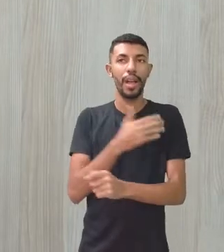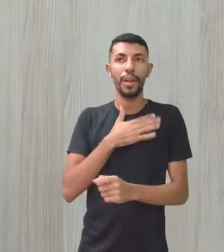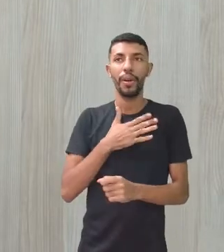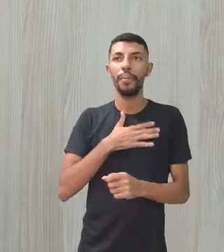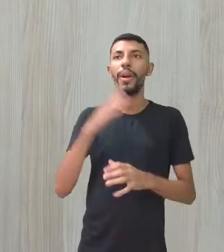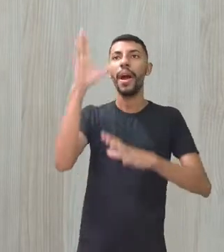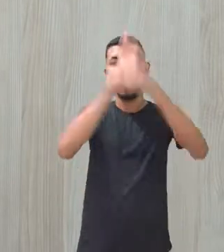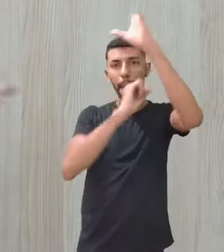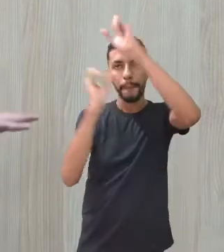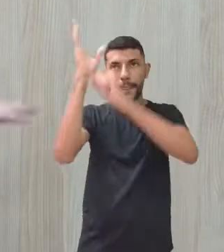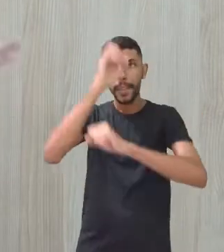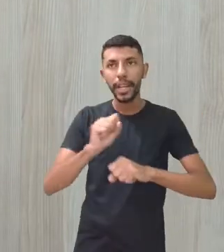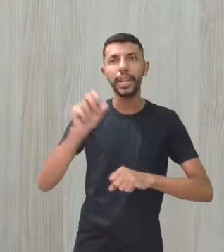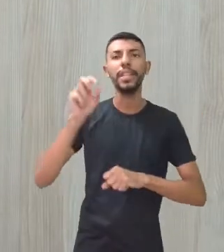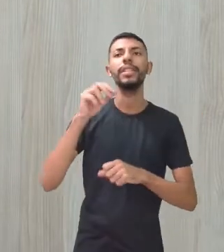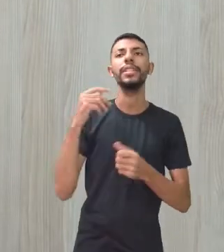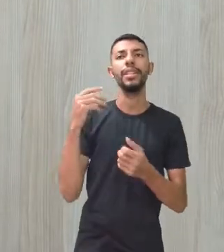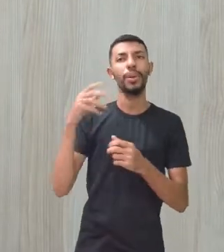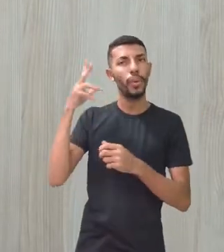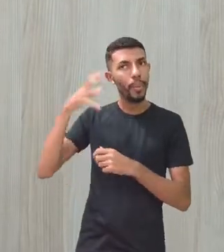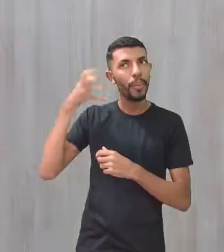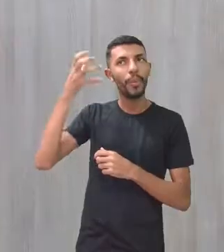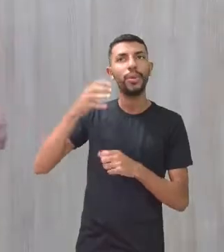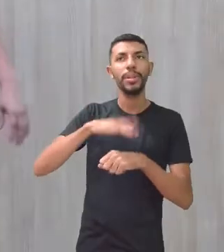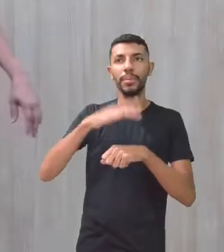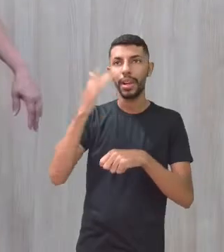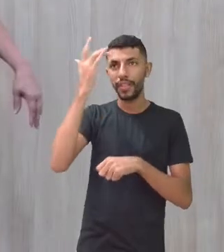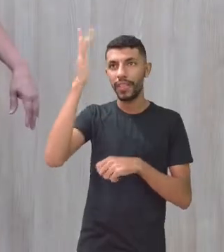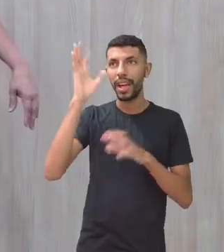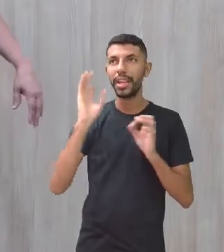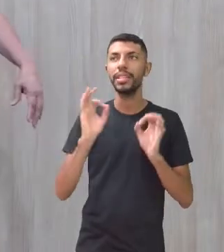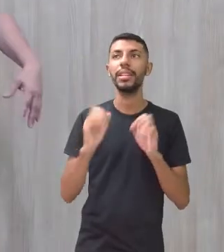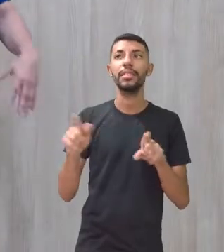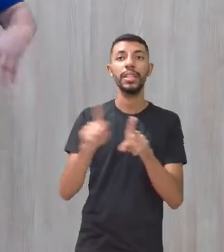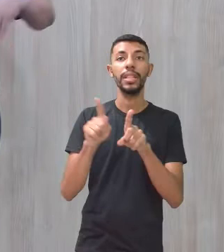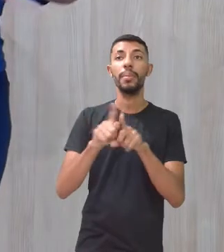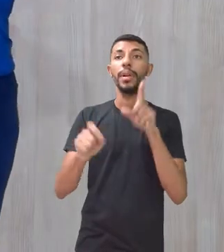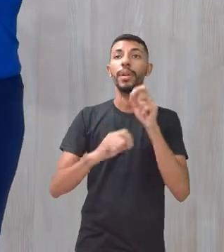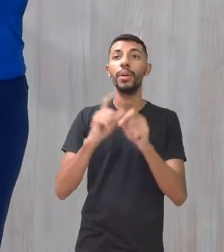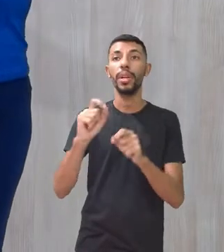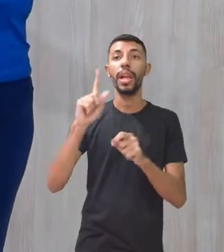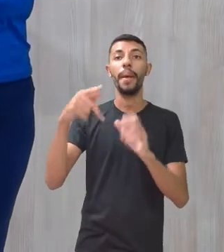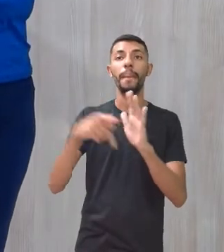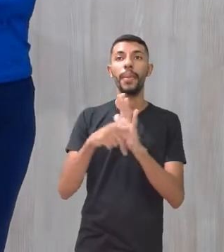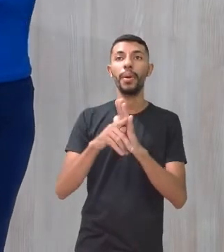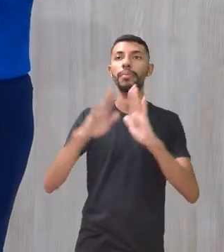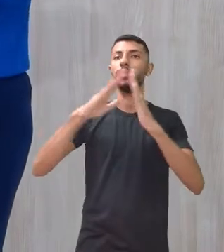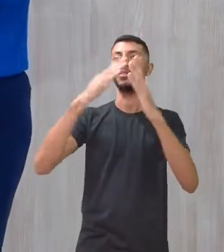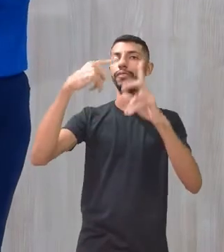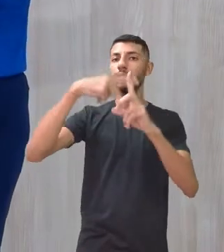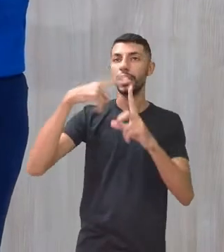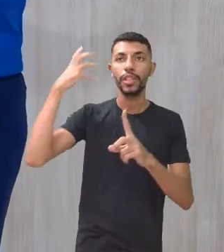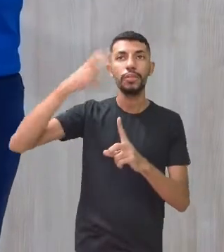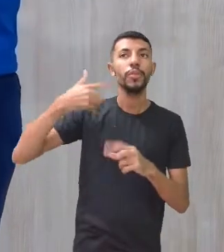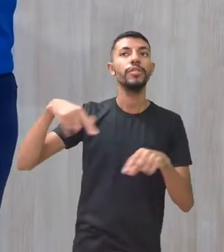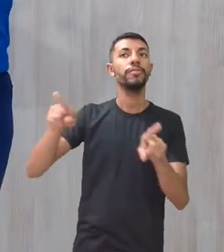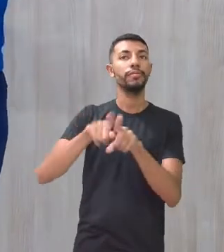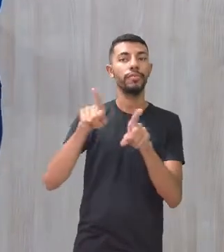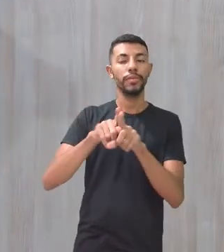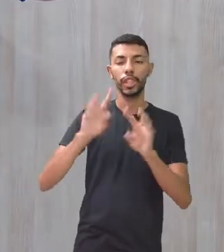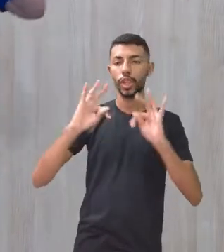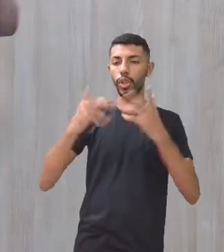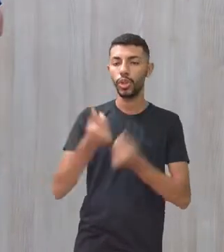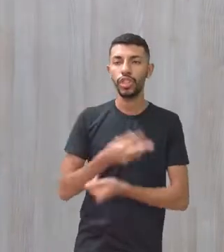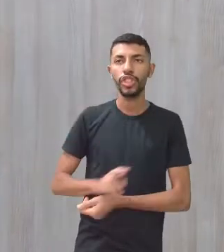preposição com música, que é muito mais fácil, né, Exatamente. Serve para a louvação, que aí, né, as igrejas, todas as